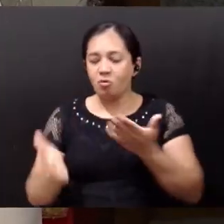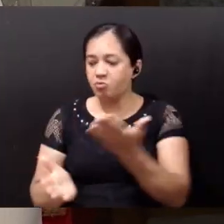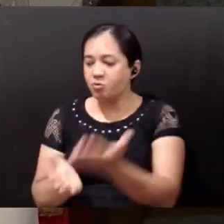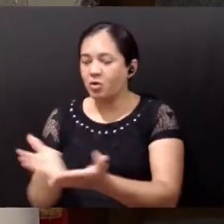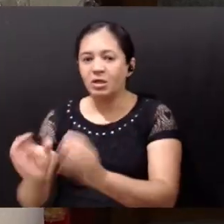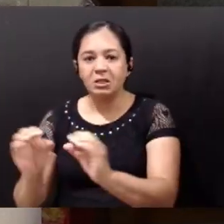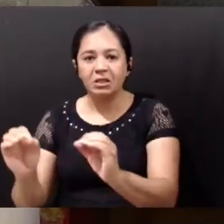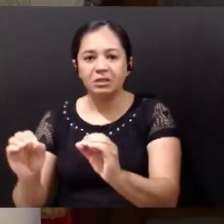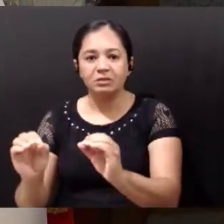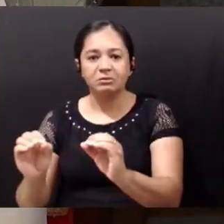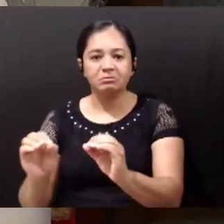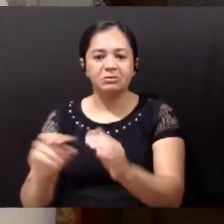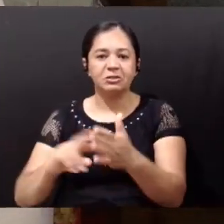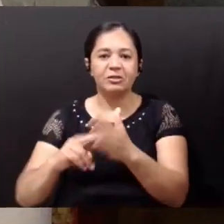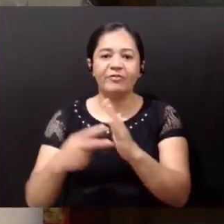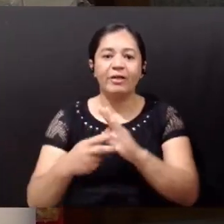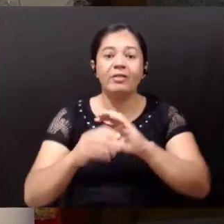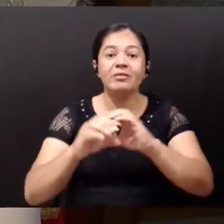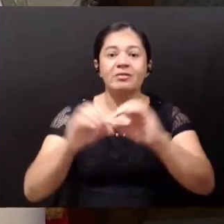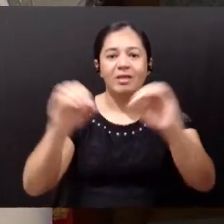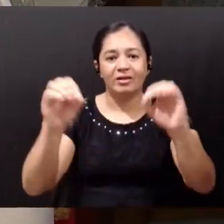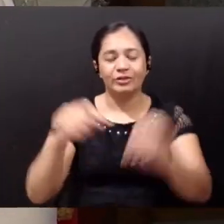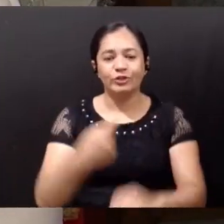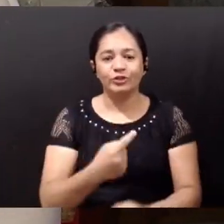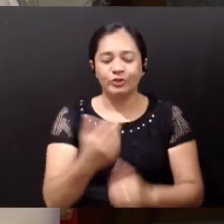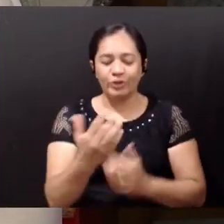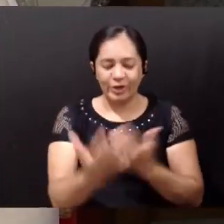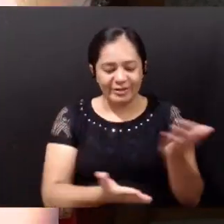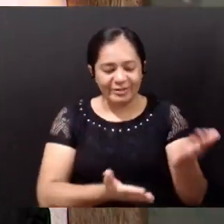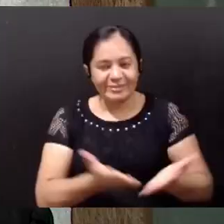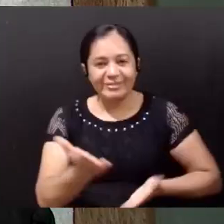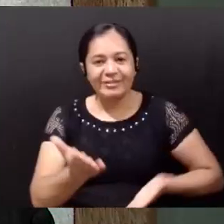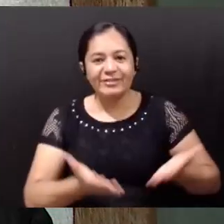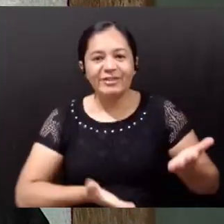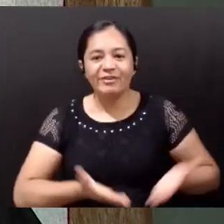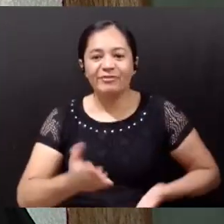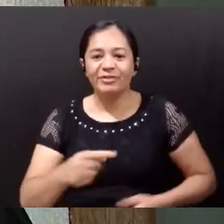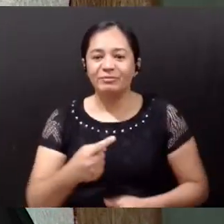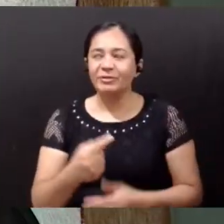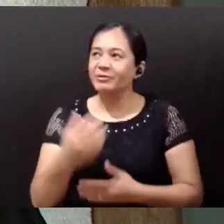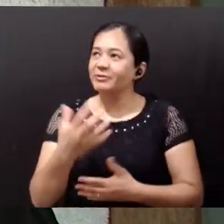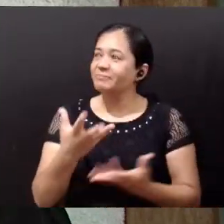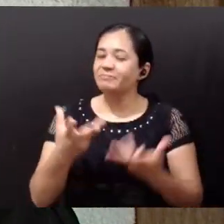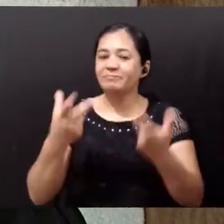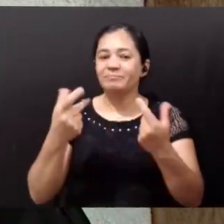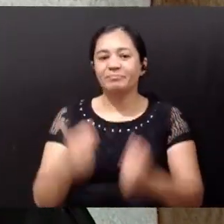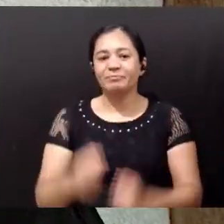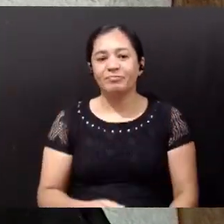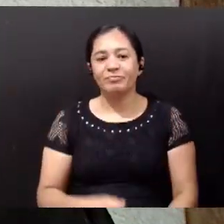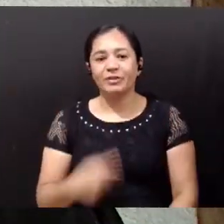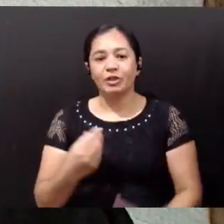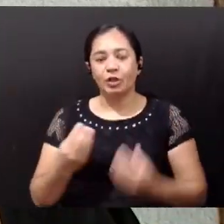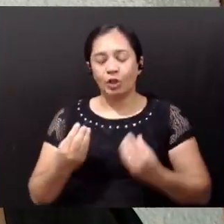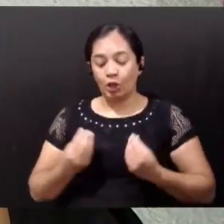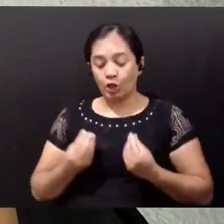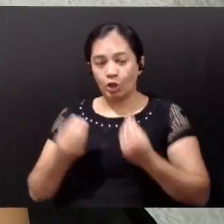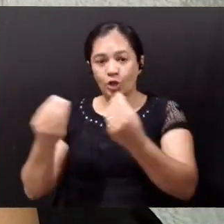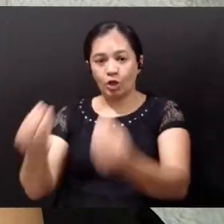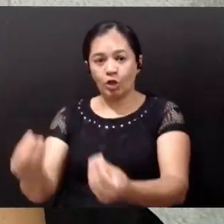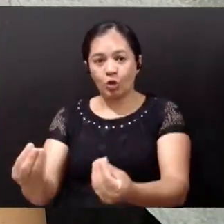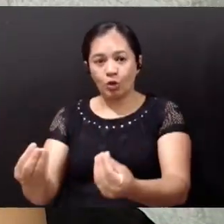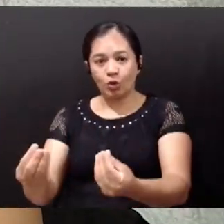Então, a gente está servindo o outro e isso para a gente é muito gratificante. A gente doa, quando